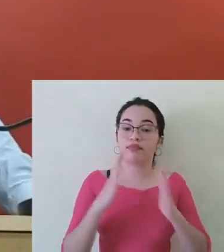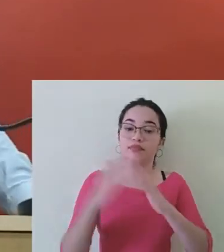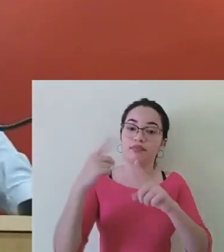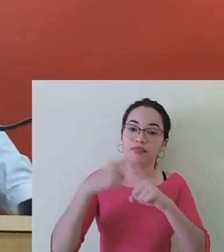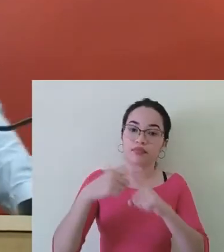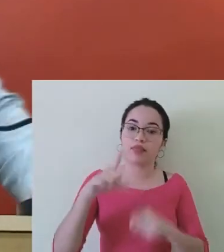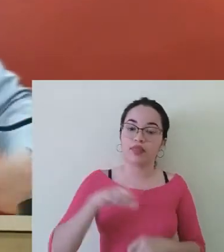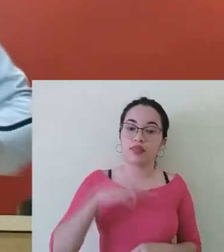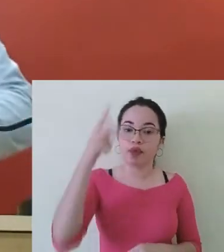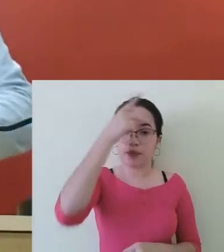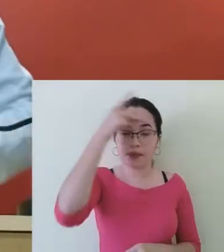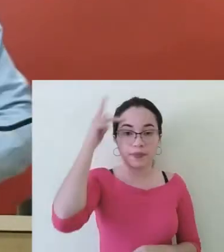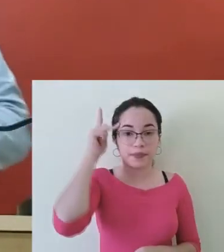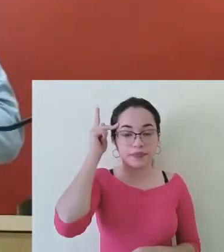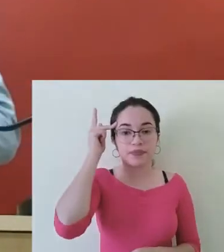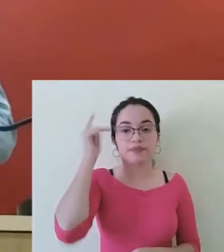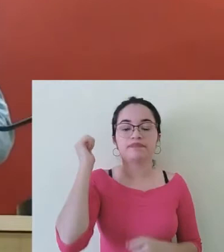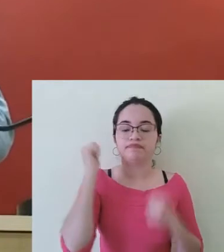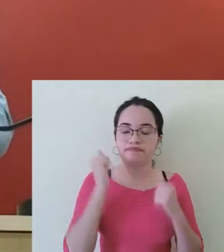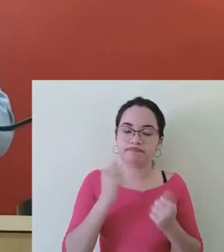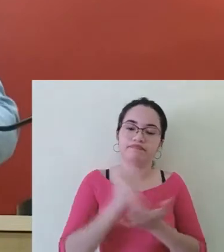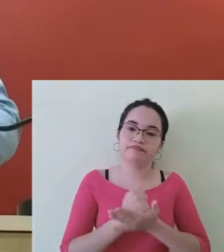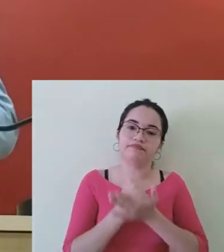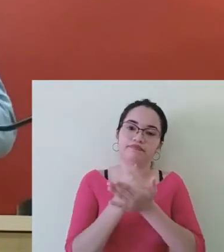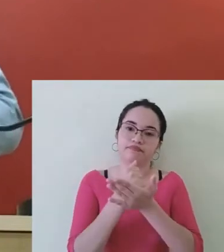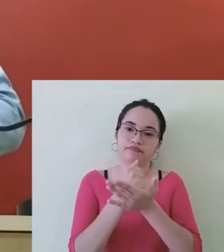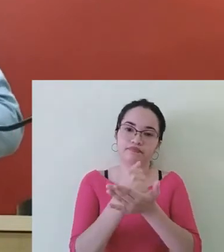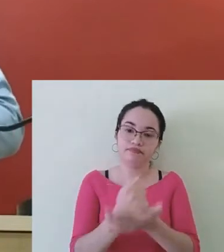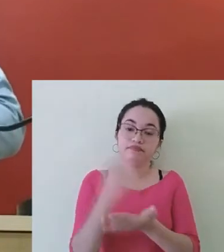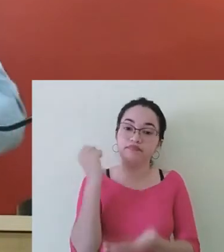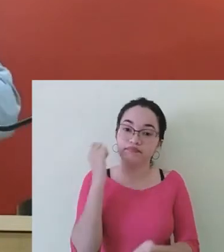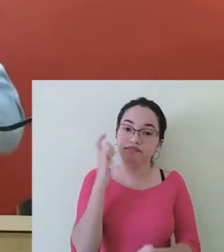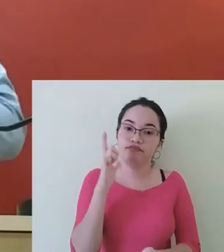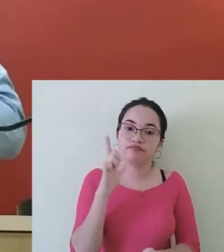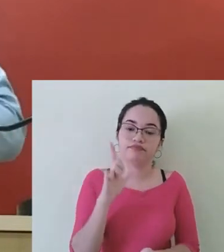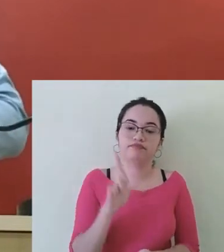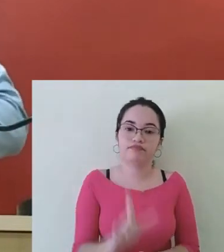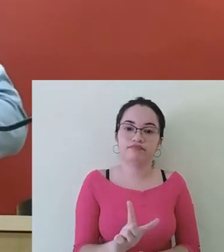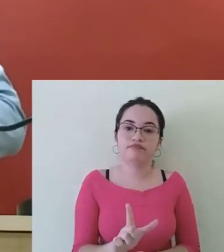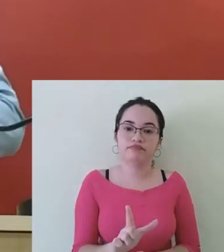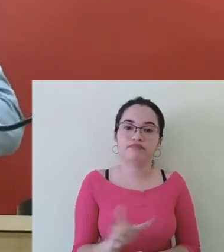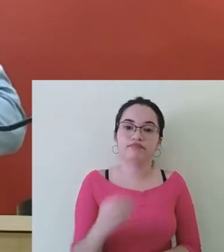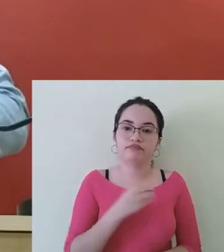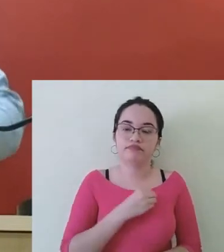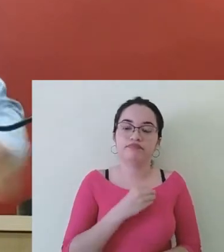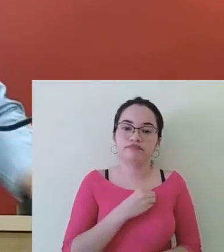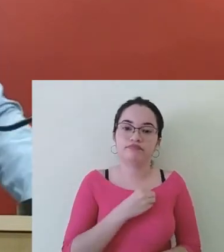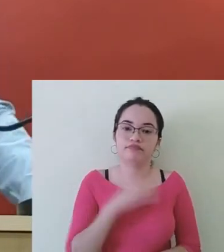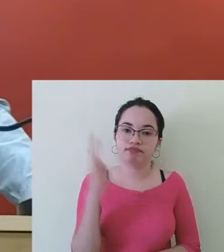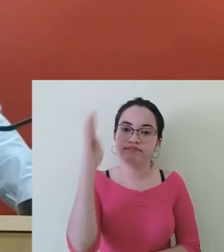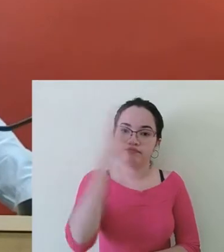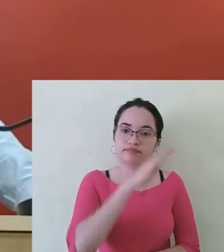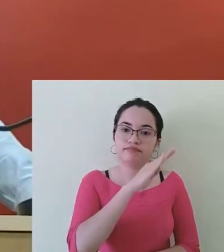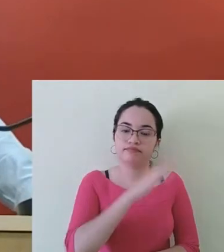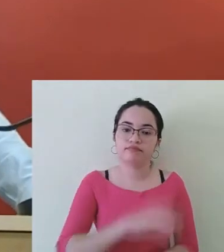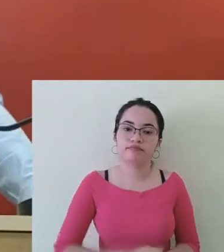a igreja, ele tem pessoas que vão poder ajudá-lo a vencer essa inclinação, a vencer